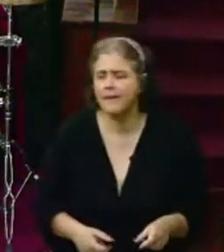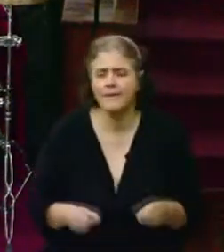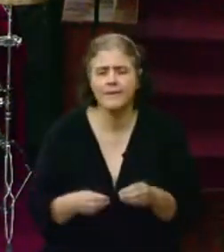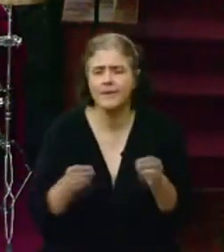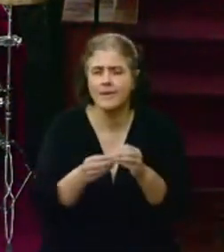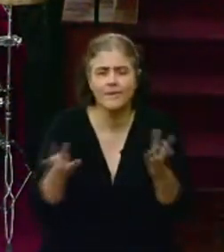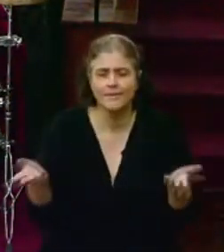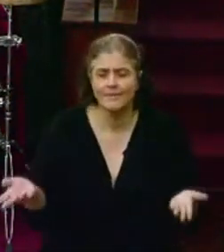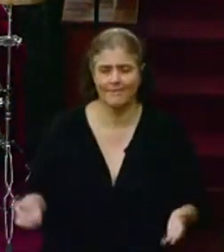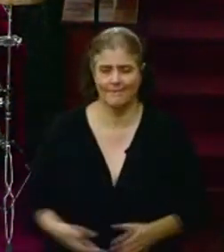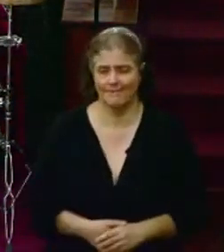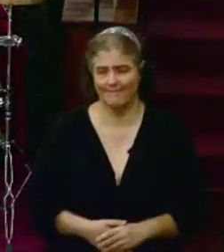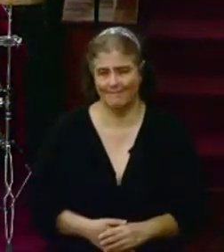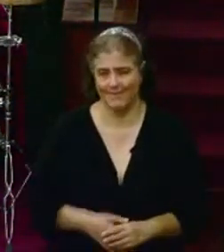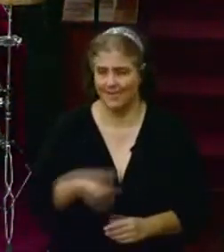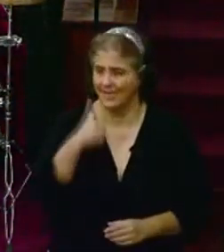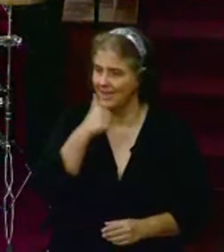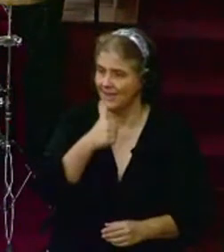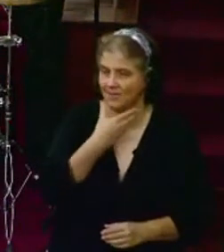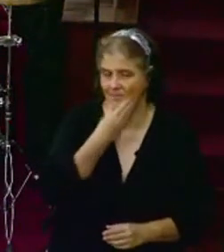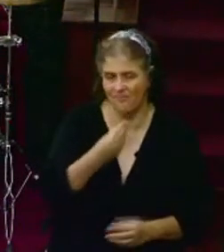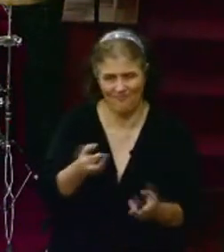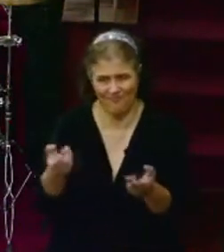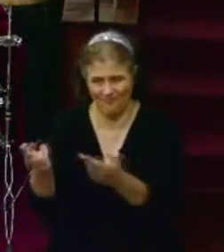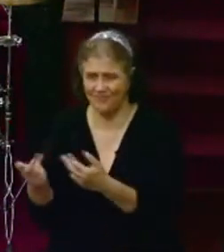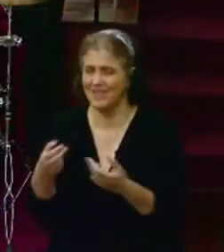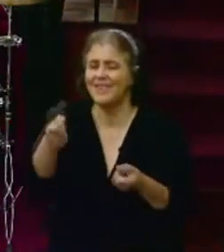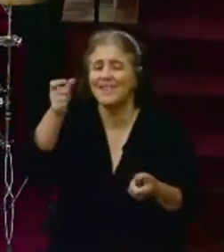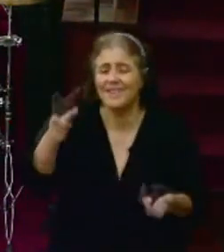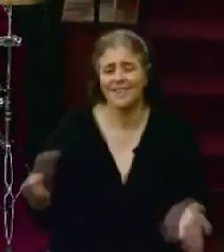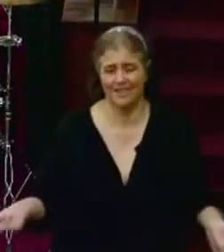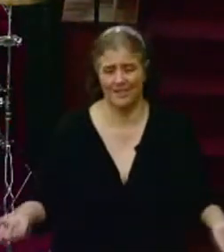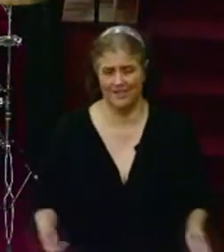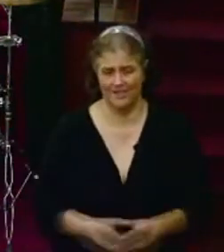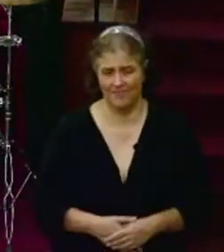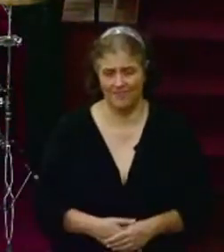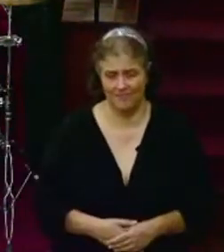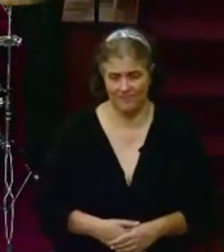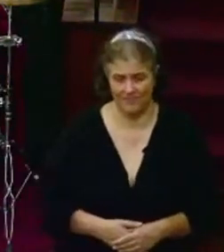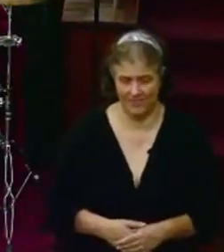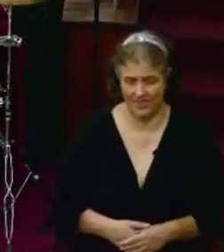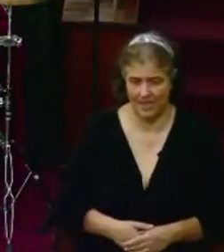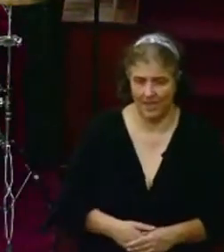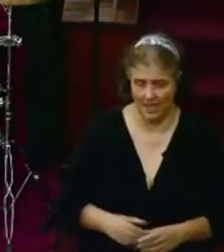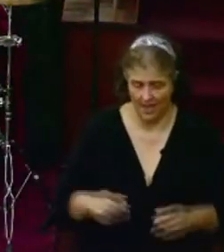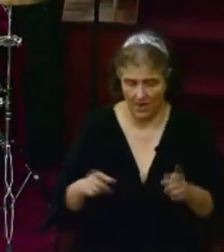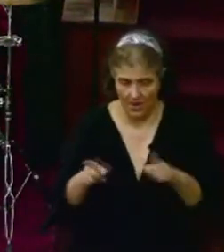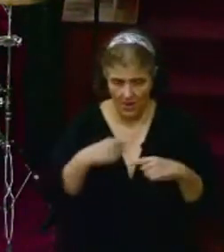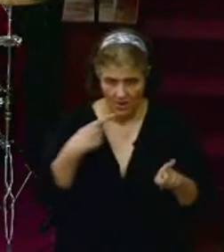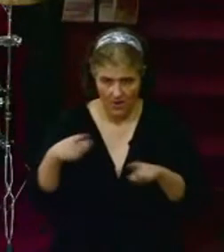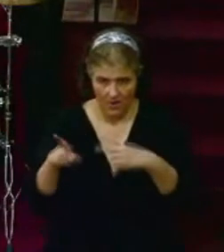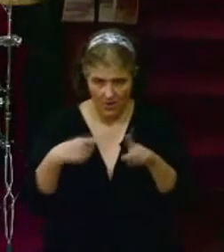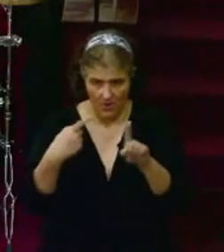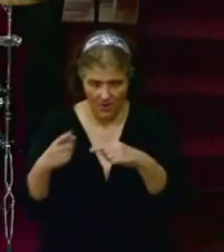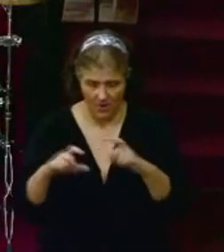nós entoamos aqui na igreja é o hino 146. A última estrofe diz assim: ainda que